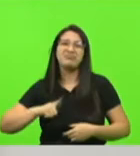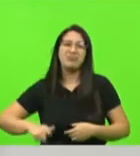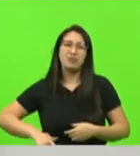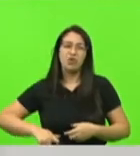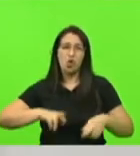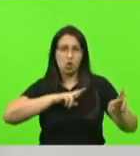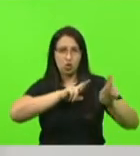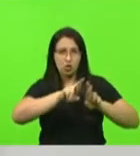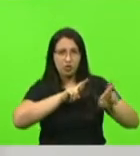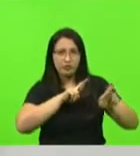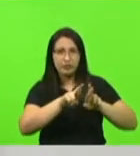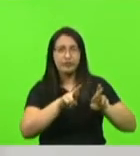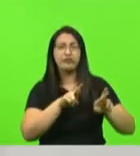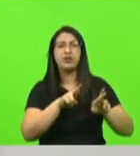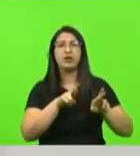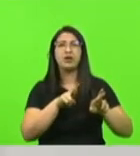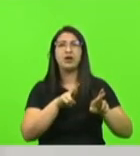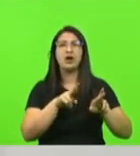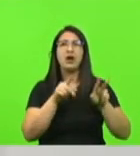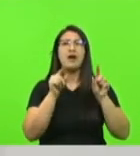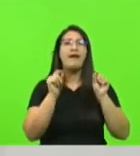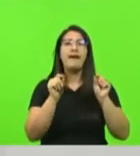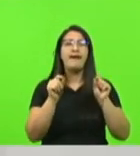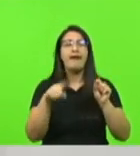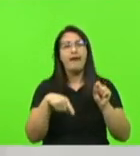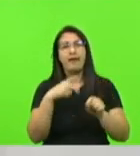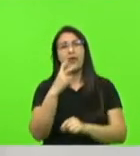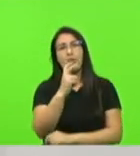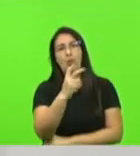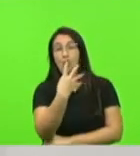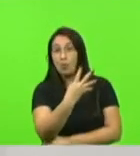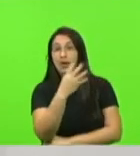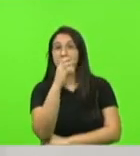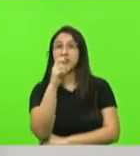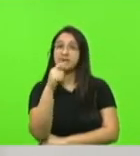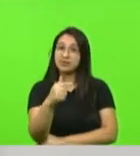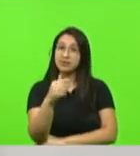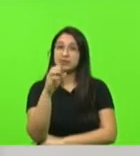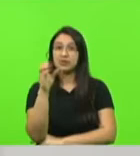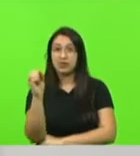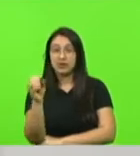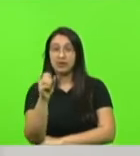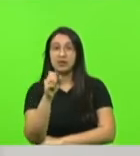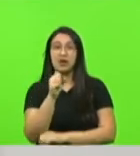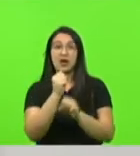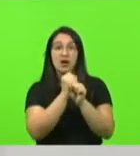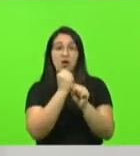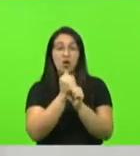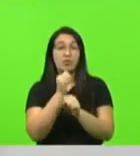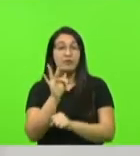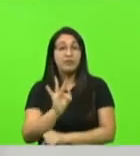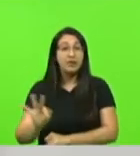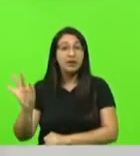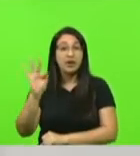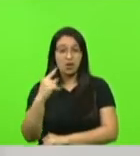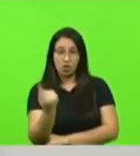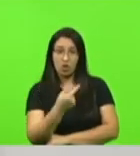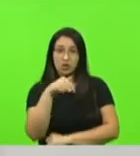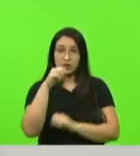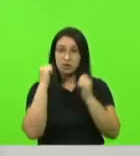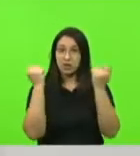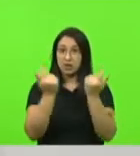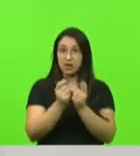rodovias, falamos da nossa 470, uma obra federal que, através do nosso apoio nesse